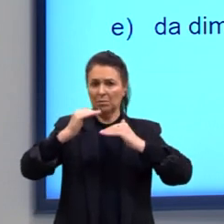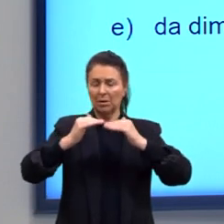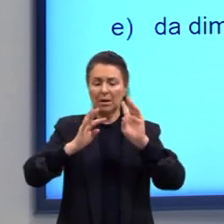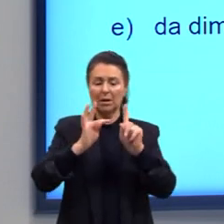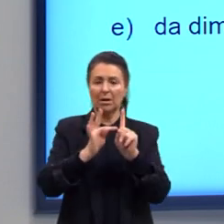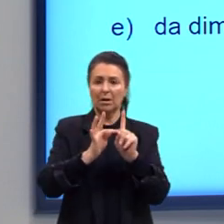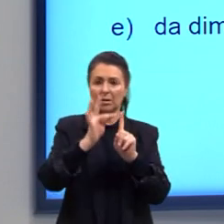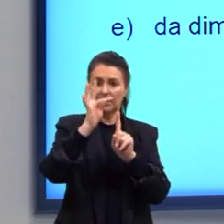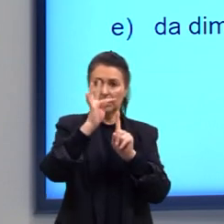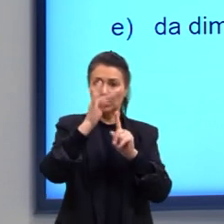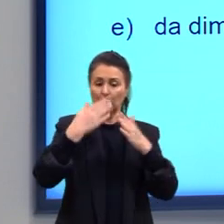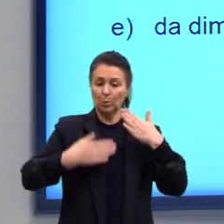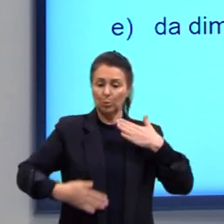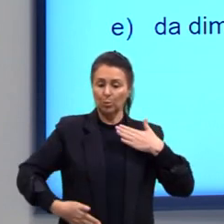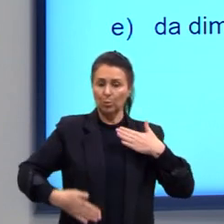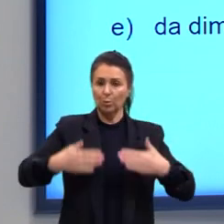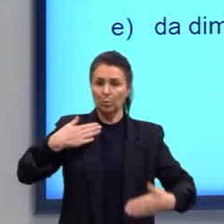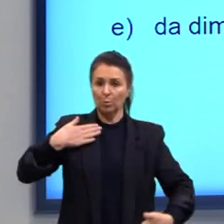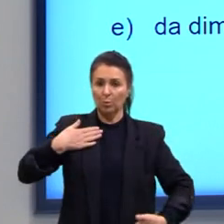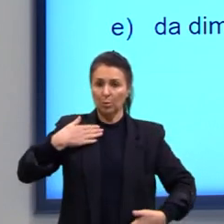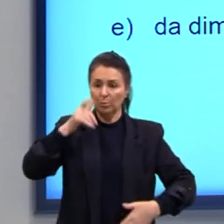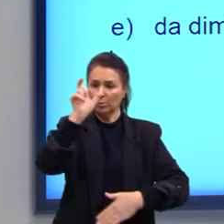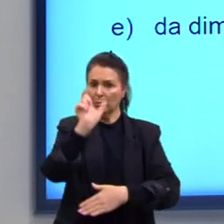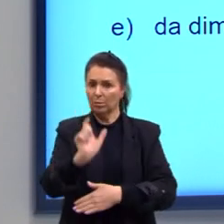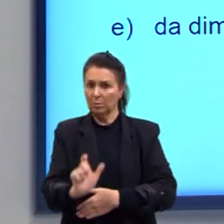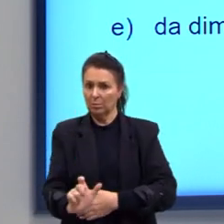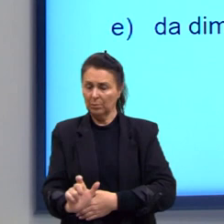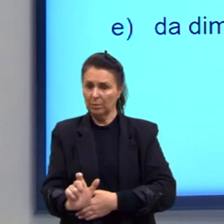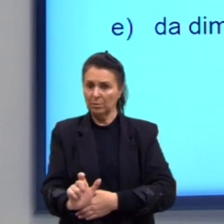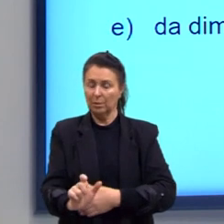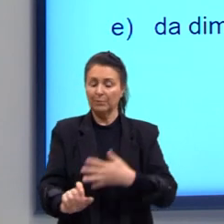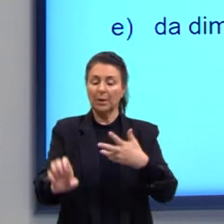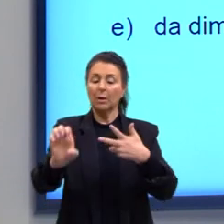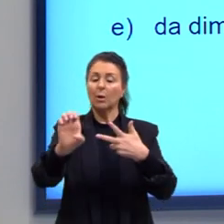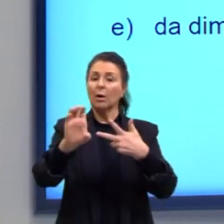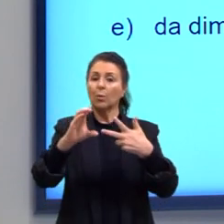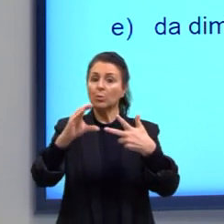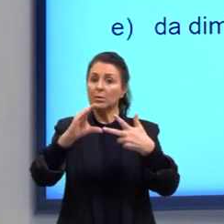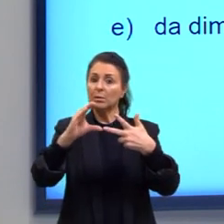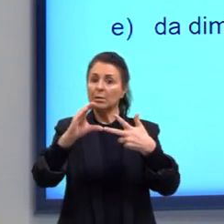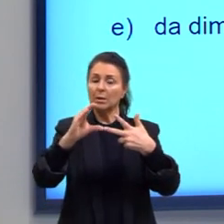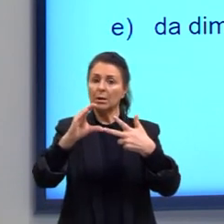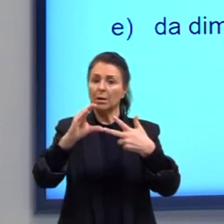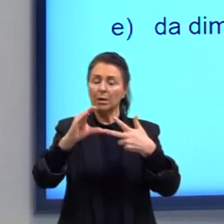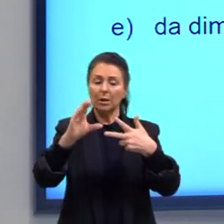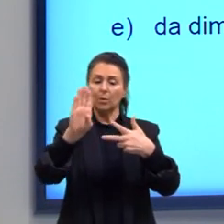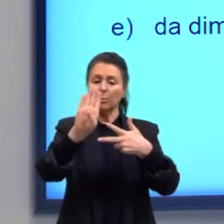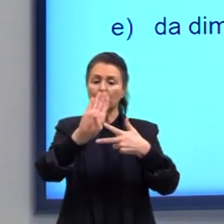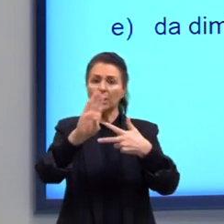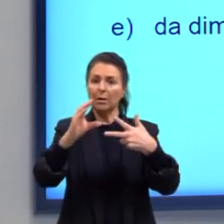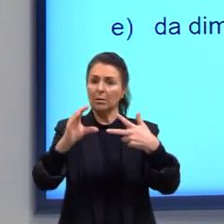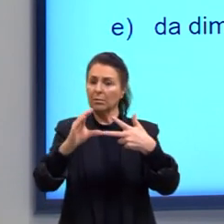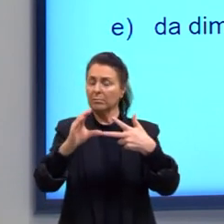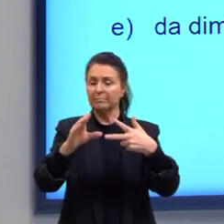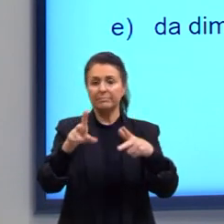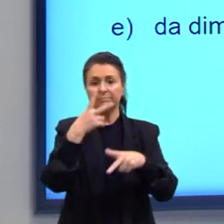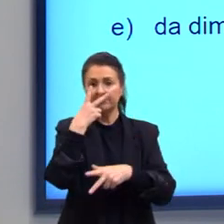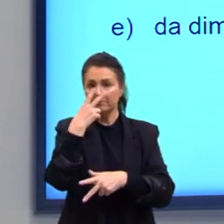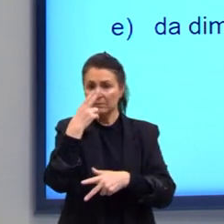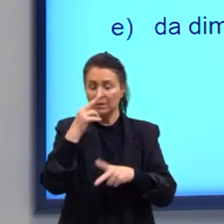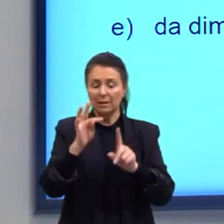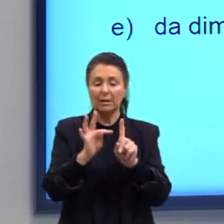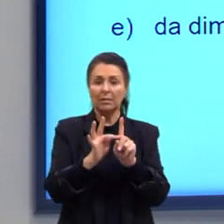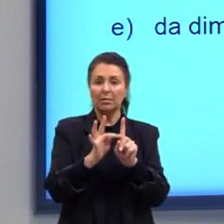temperatura do corpo da pessoa mesmo caso para alternativa ser é a ceia belas trazem a mesma o mesmo fator